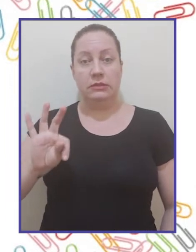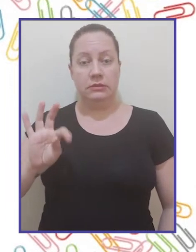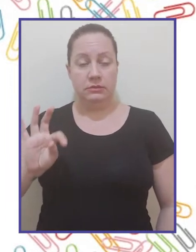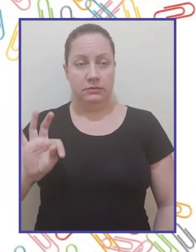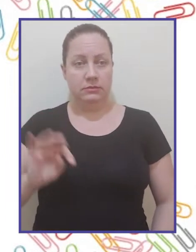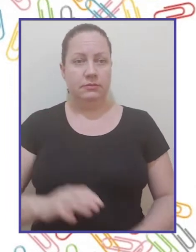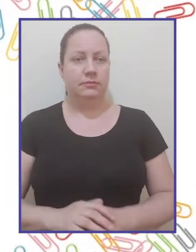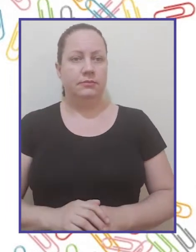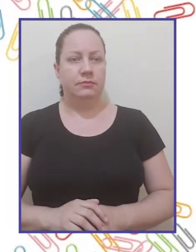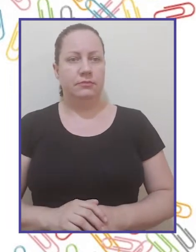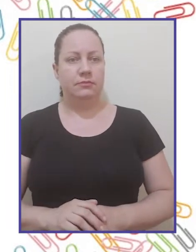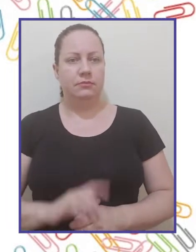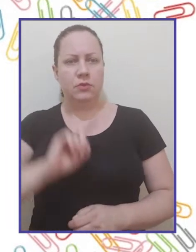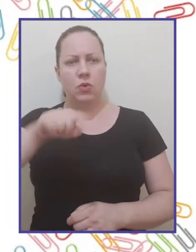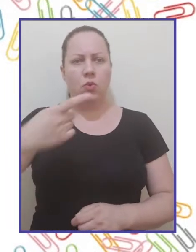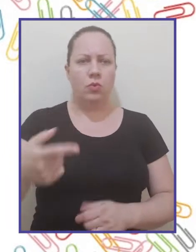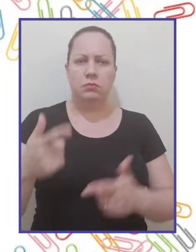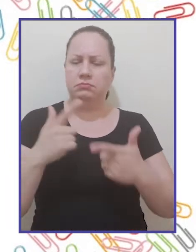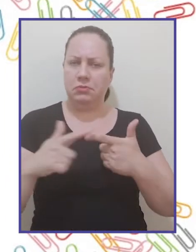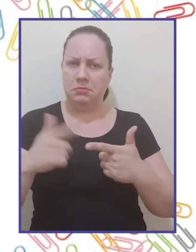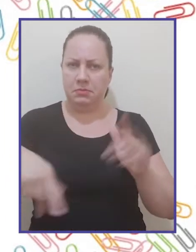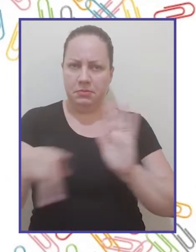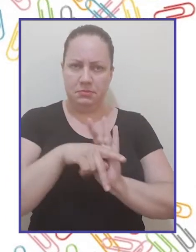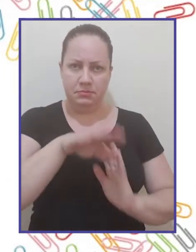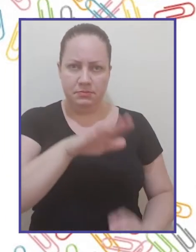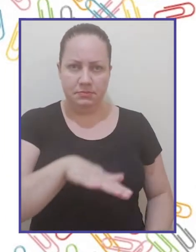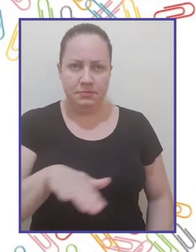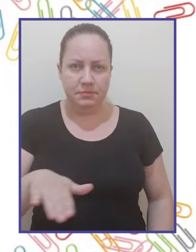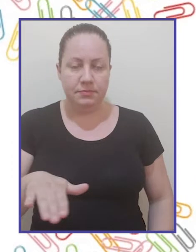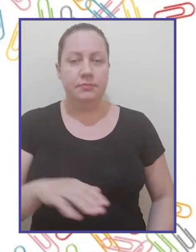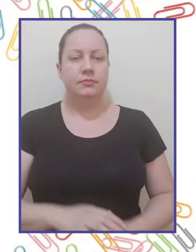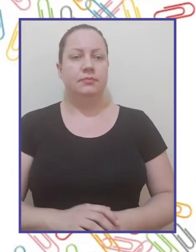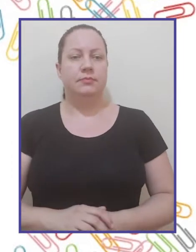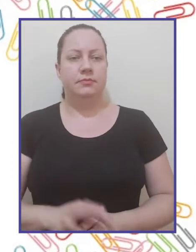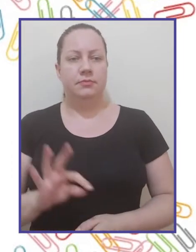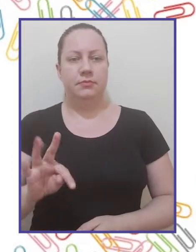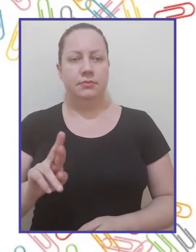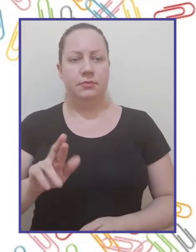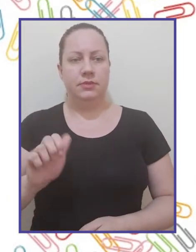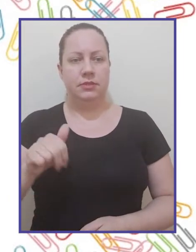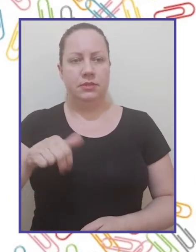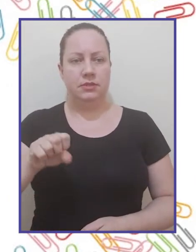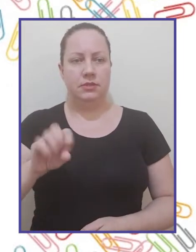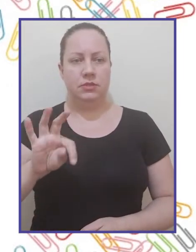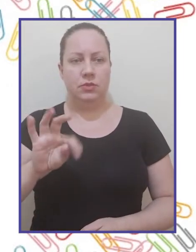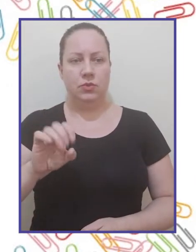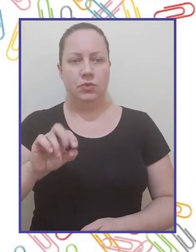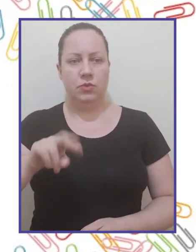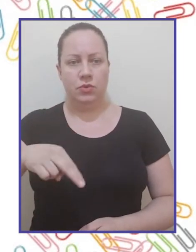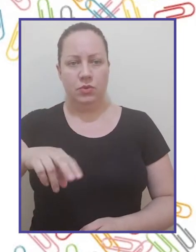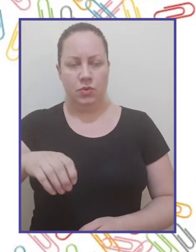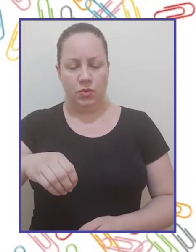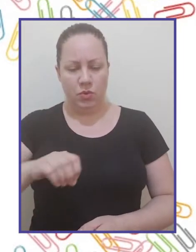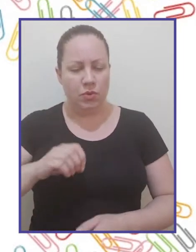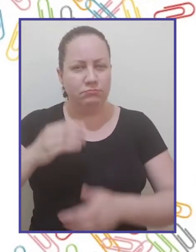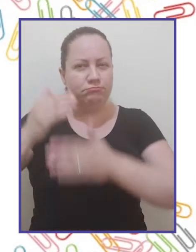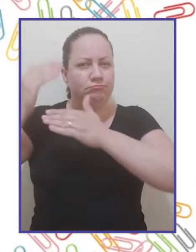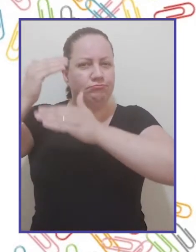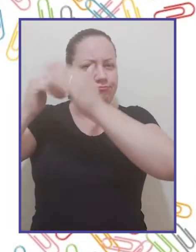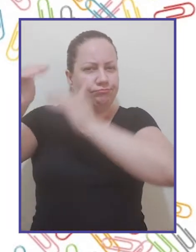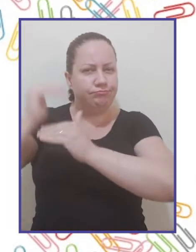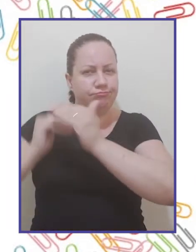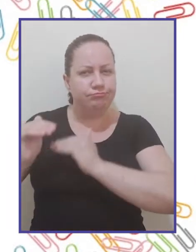outro transtorno desintegrativo da infância, transtorno com hipercinesia associada a